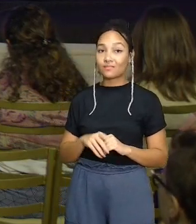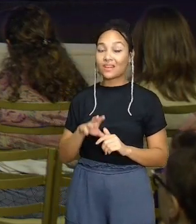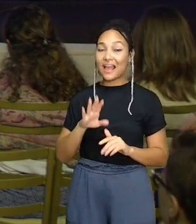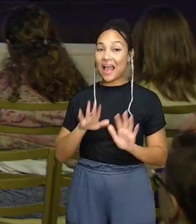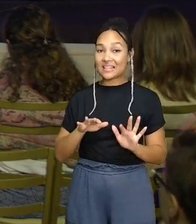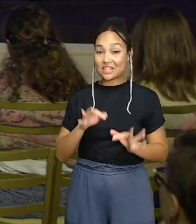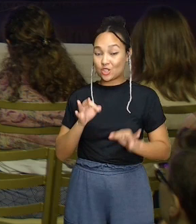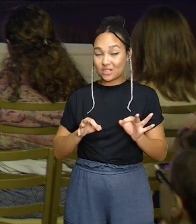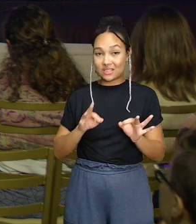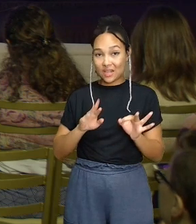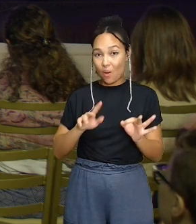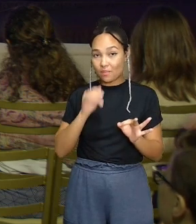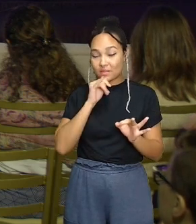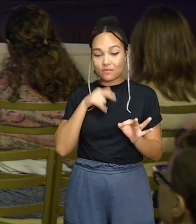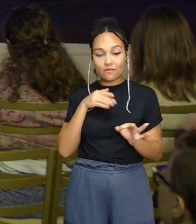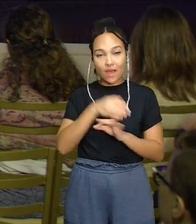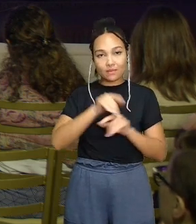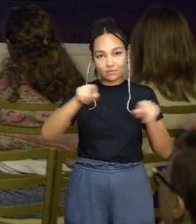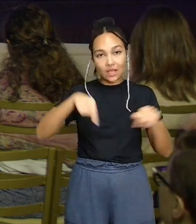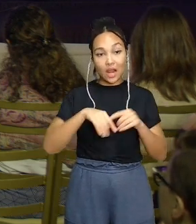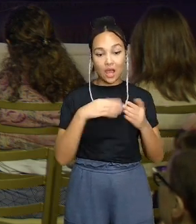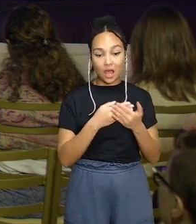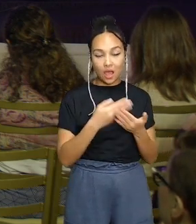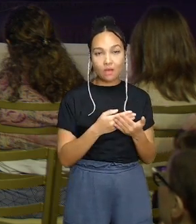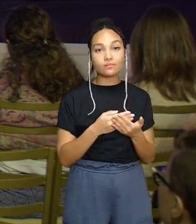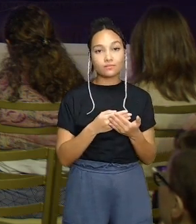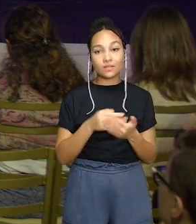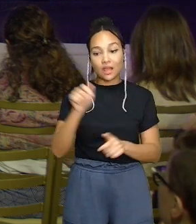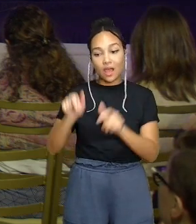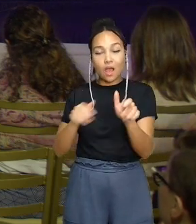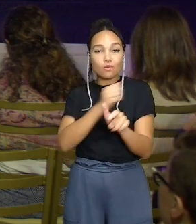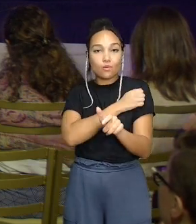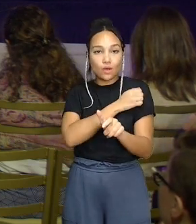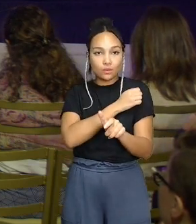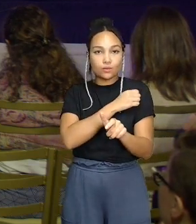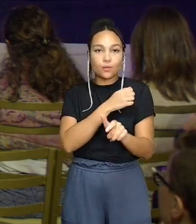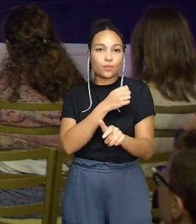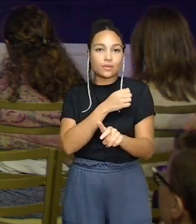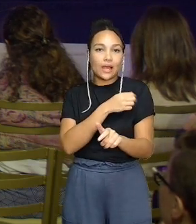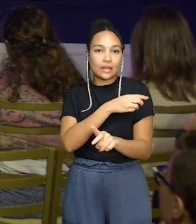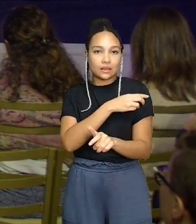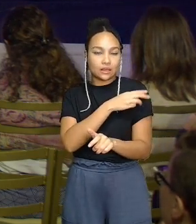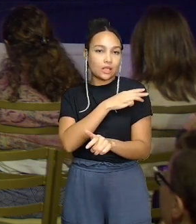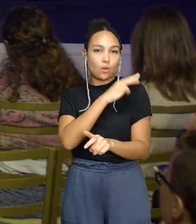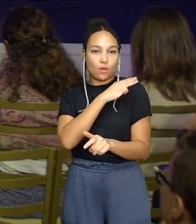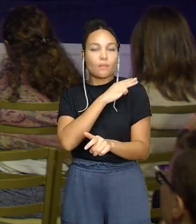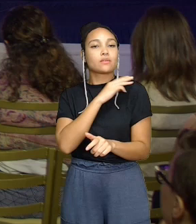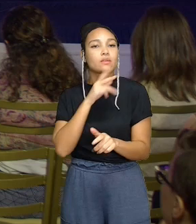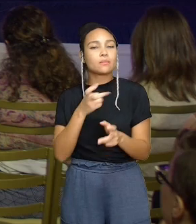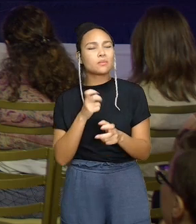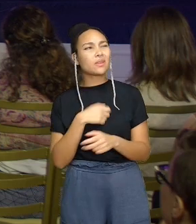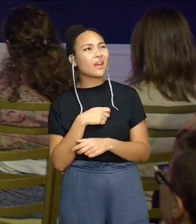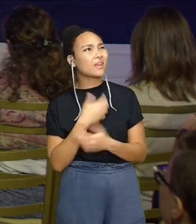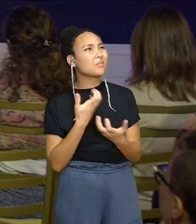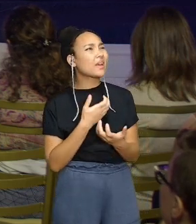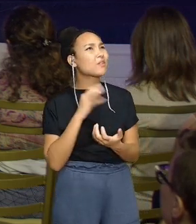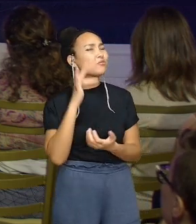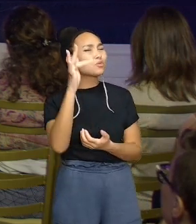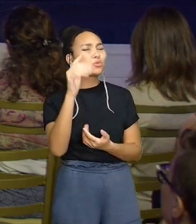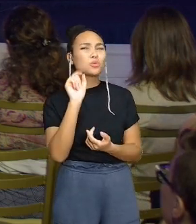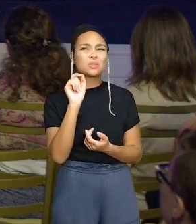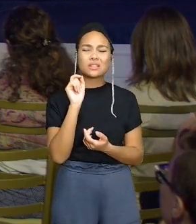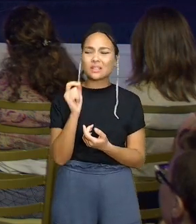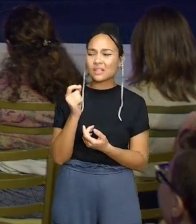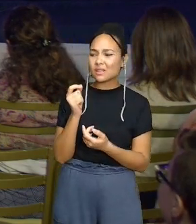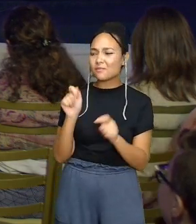gente vai em sala de aula e os meninos estão lá na 3ª série do ensino médio buscando o que eu vou fazer. É um período aí que todo